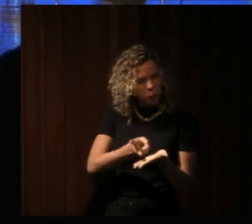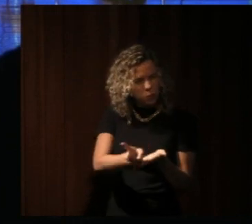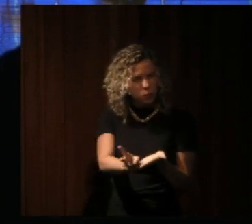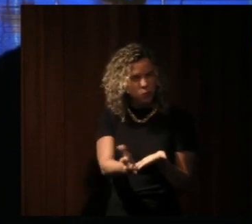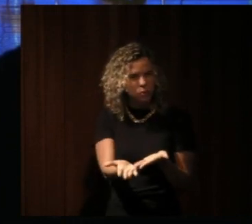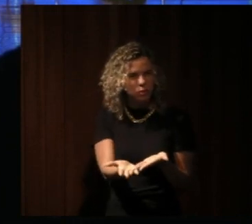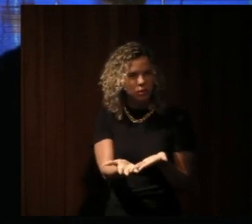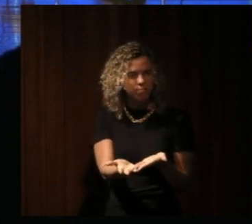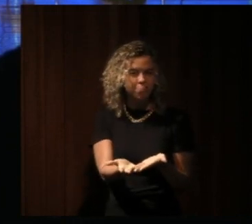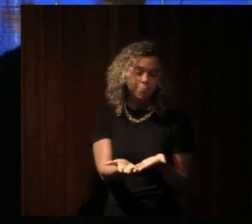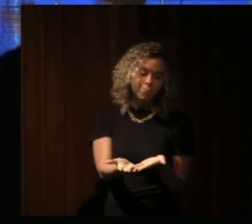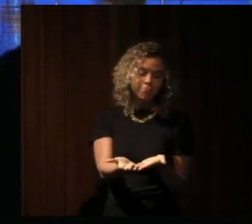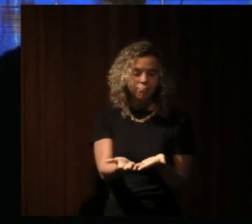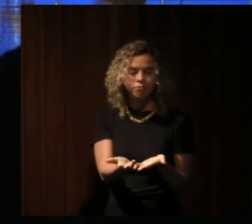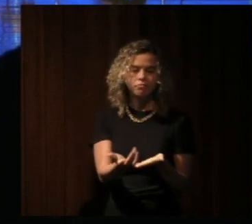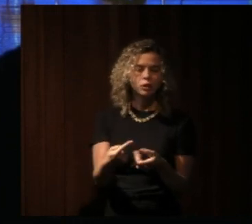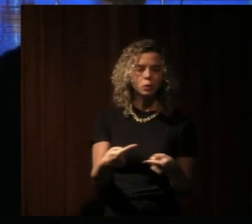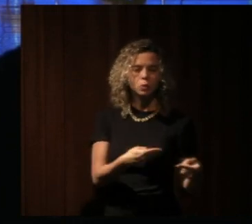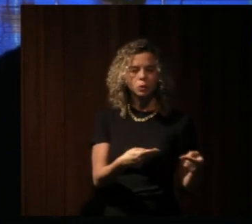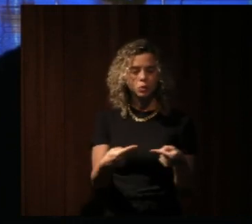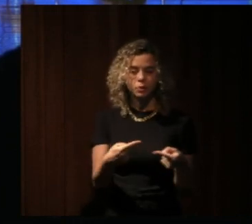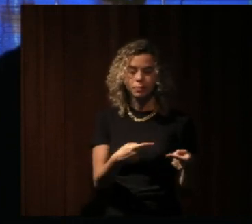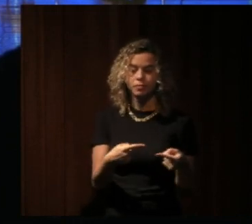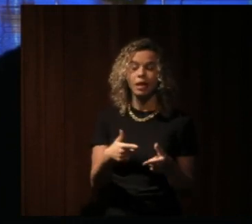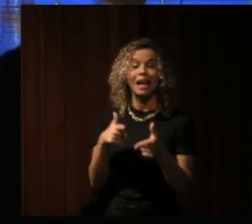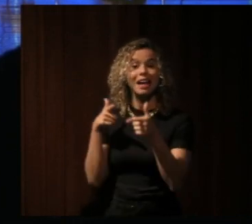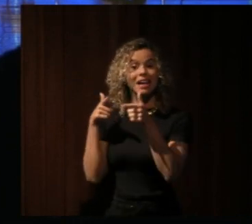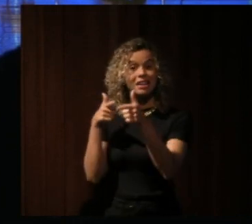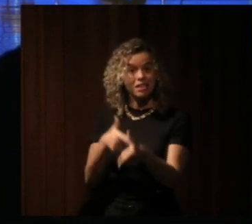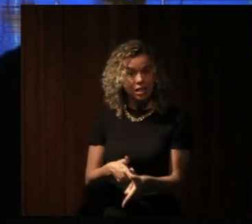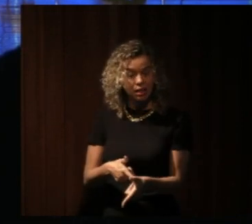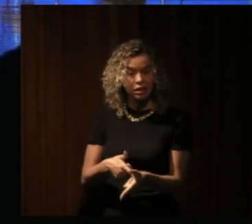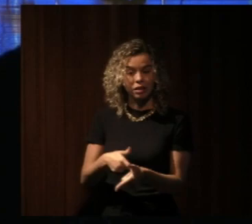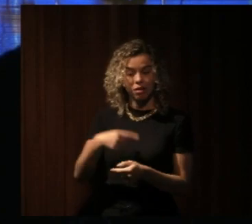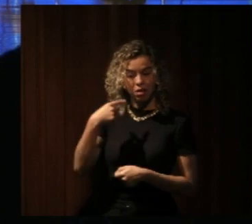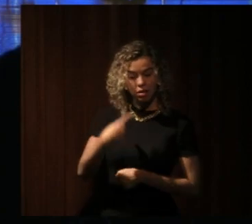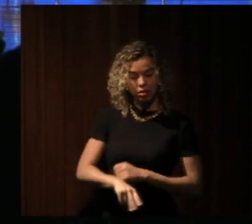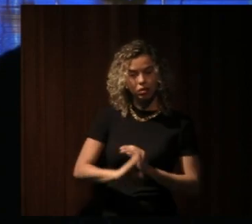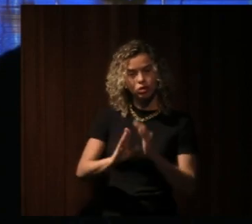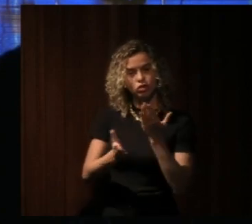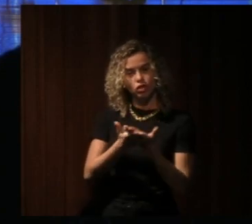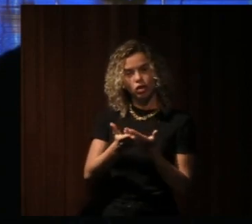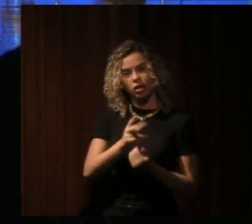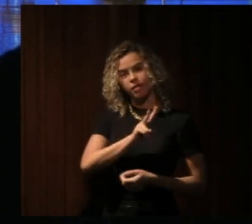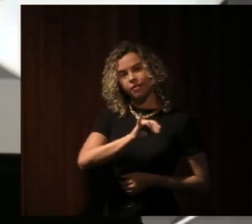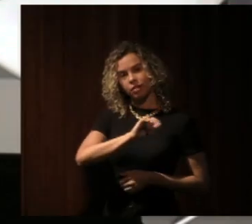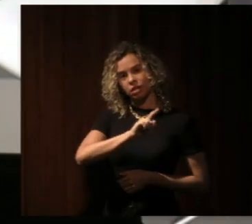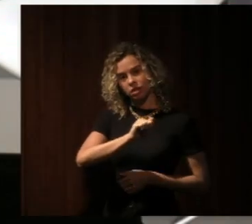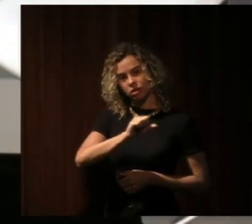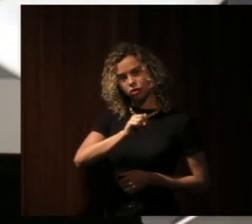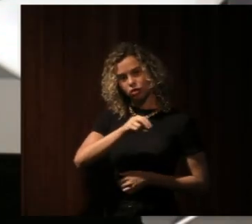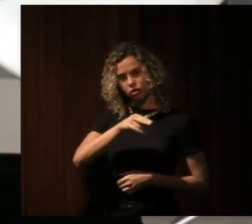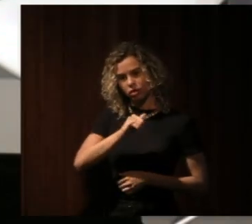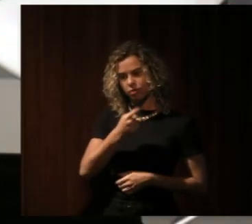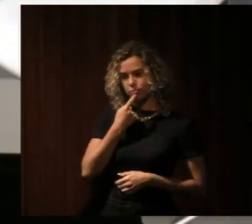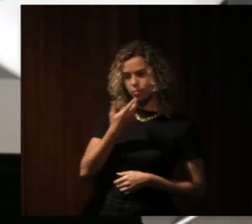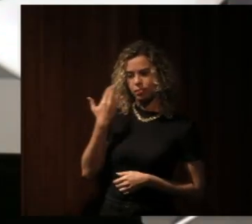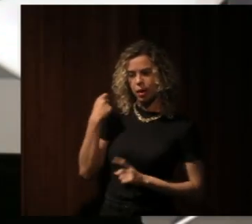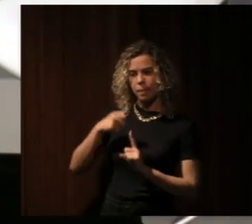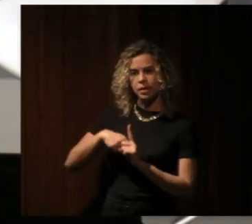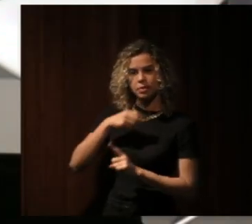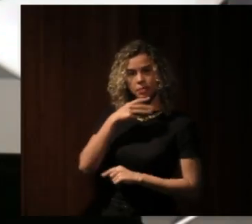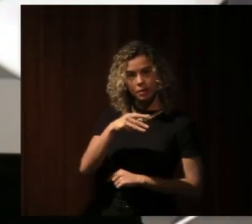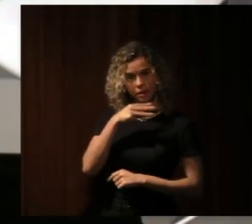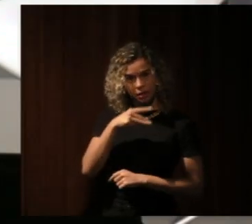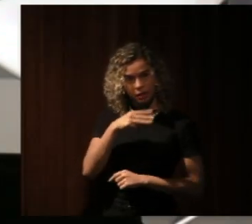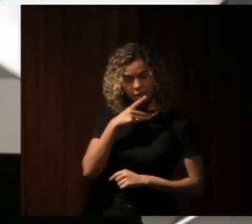sequer E aí eu lembro que foi depois do ataque H aqui na escola pela Sônia Março agora